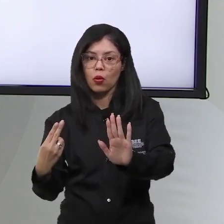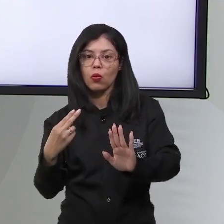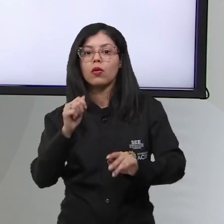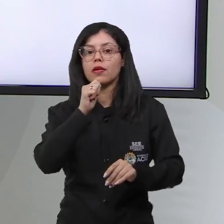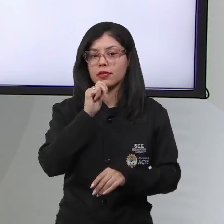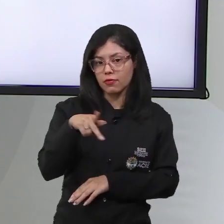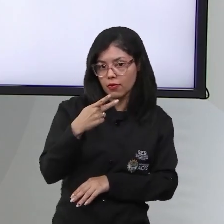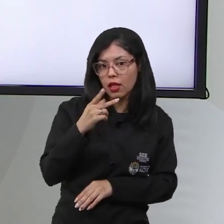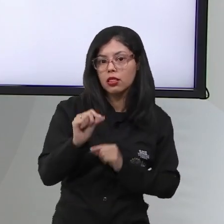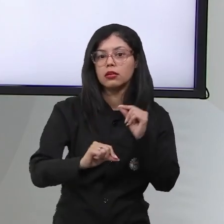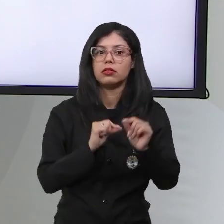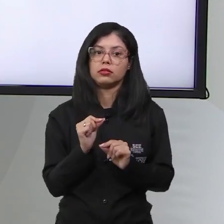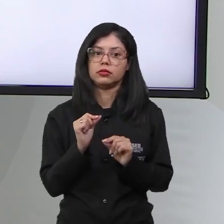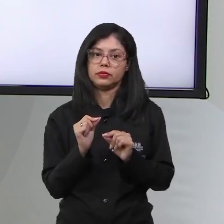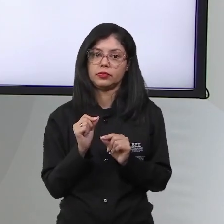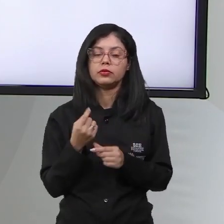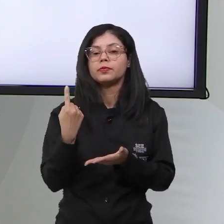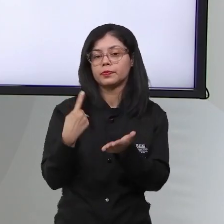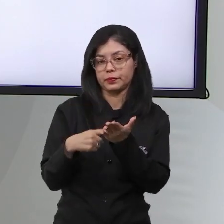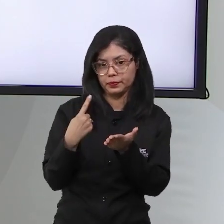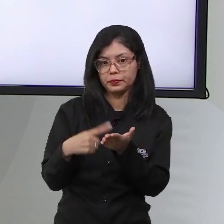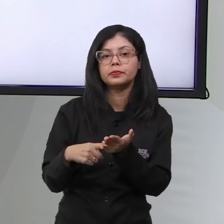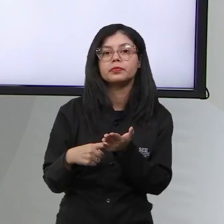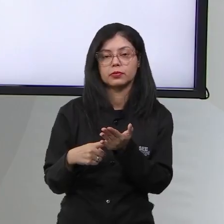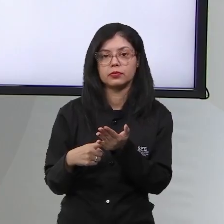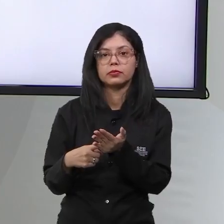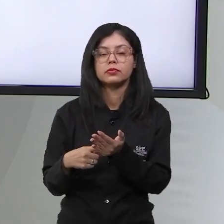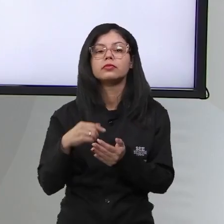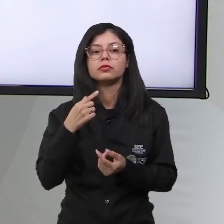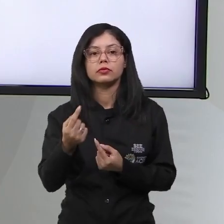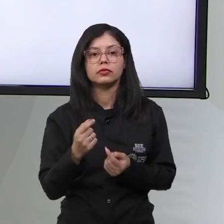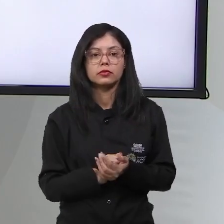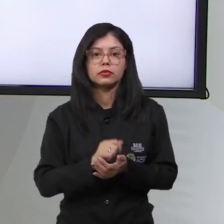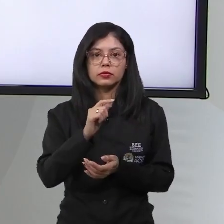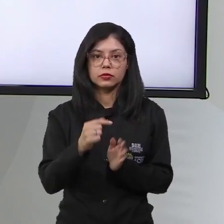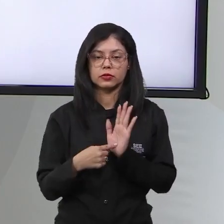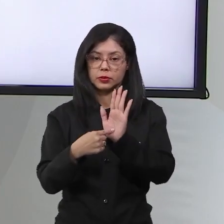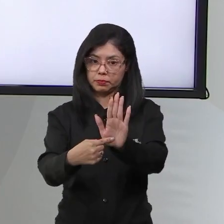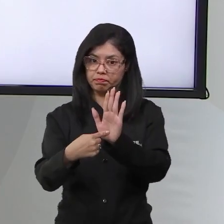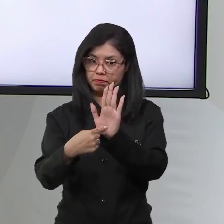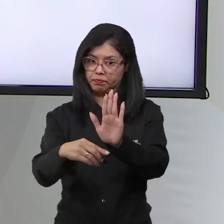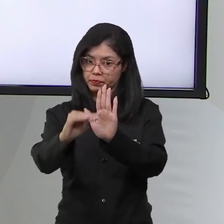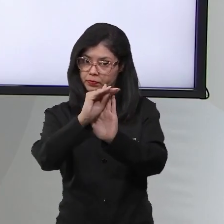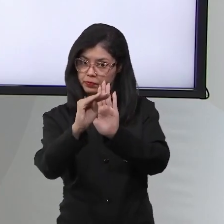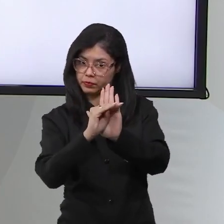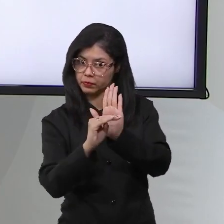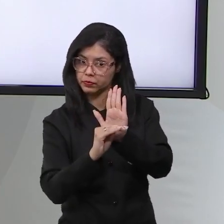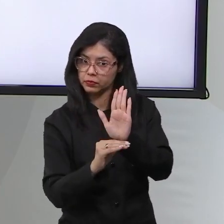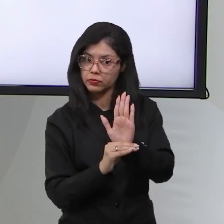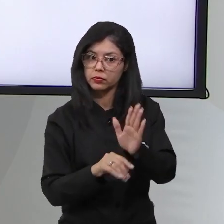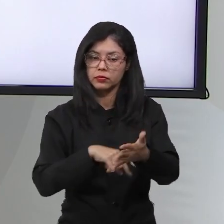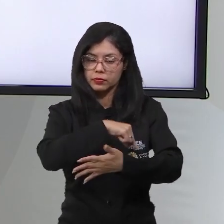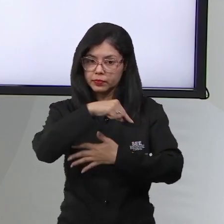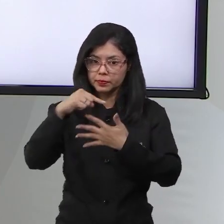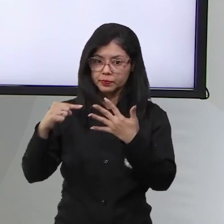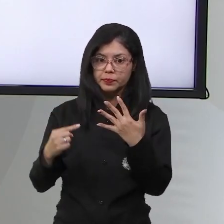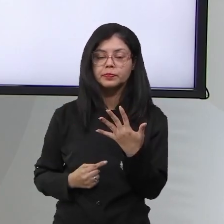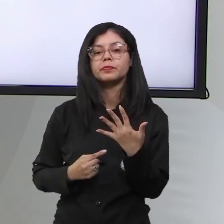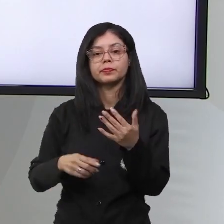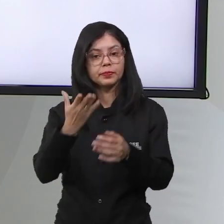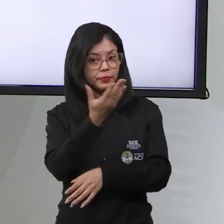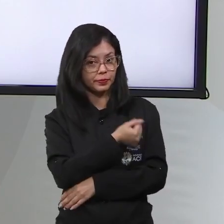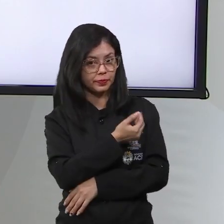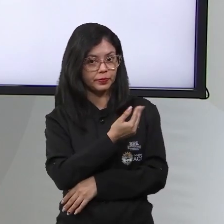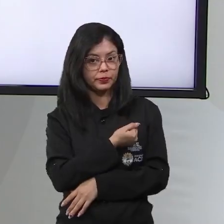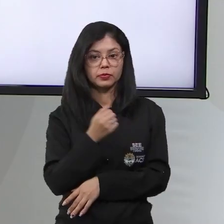outras palavras, eles têm condições de diagnosticar a variação